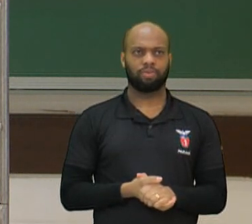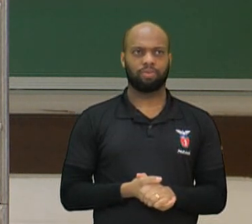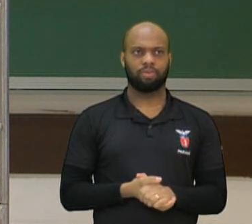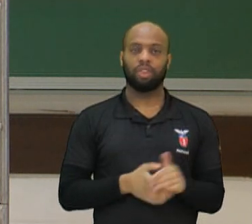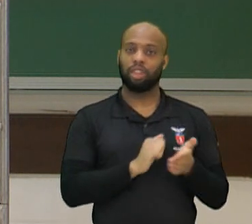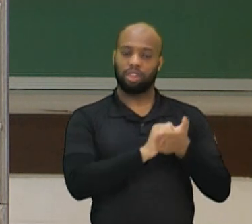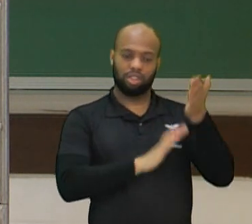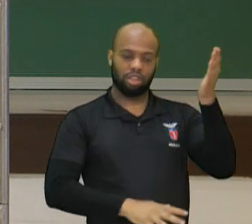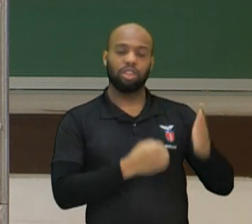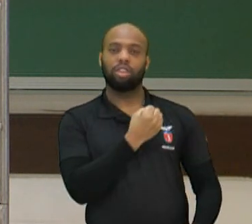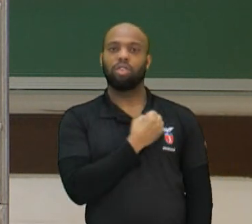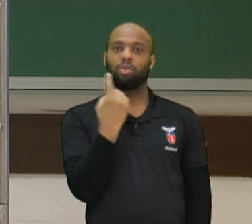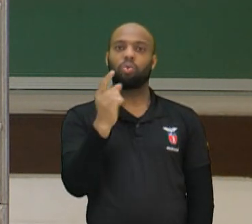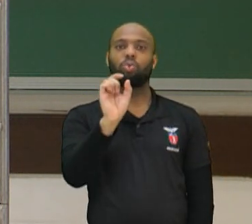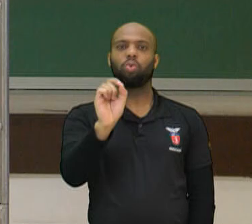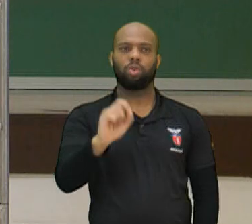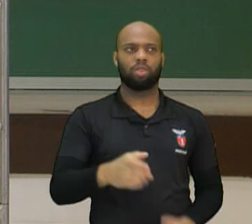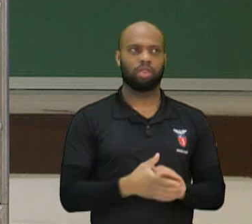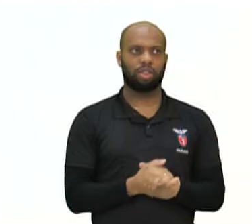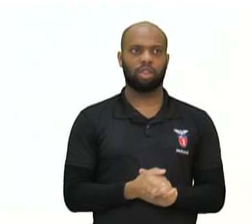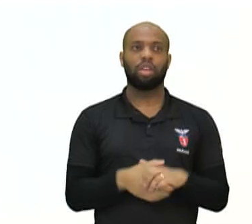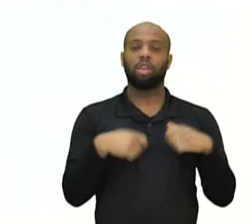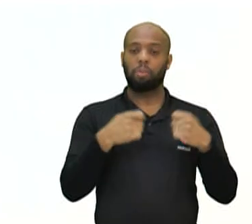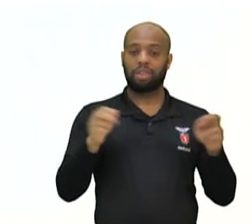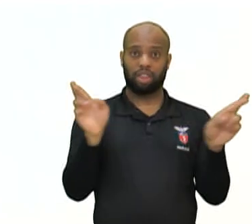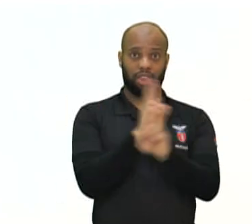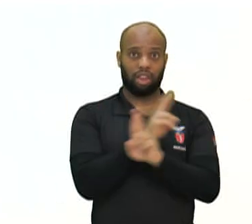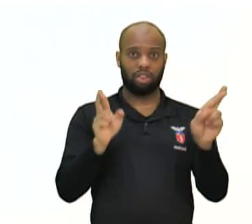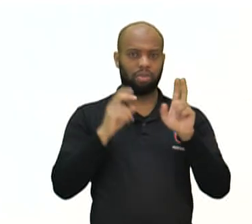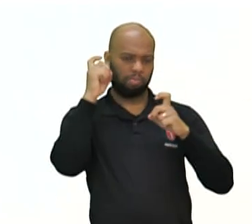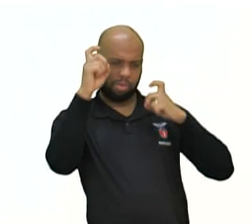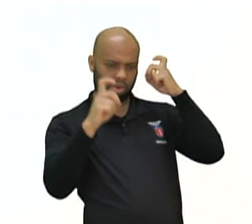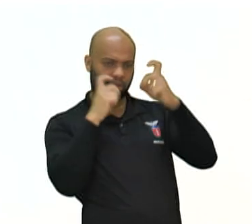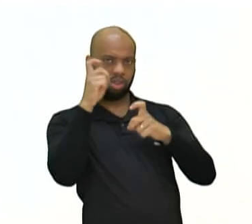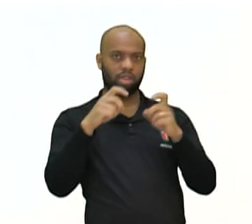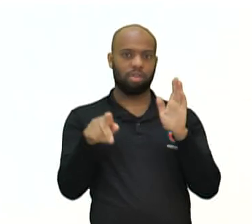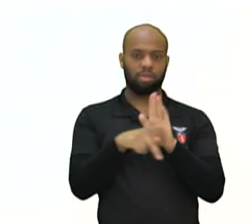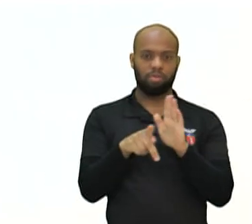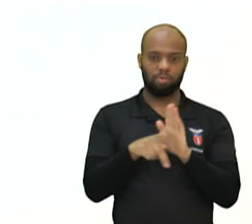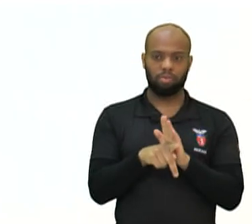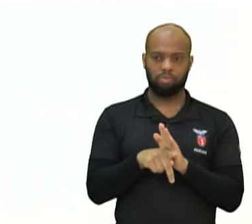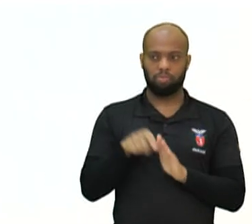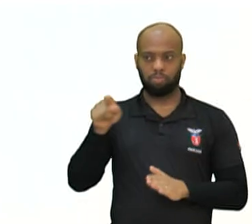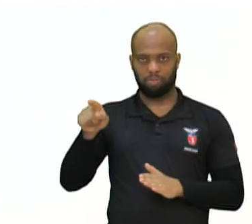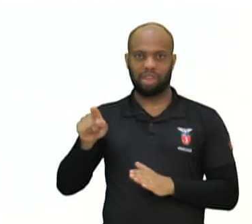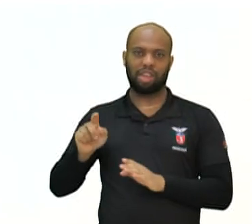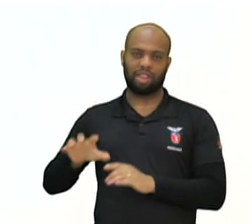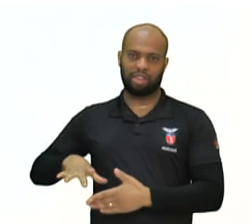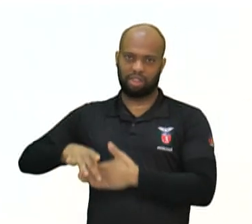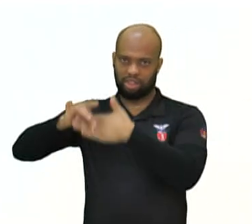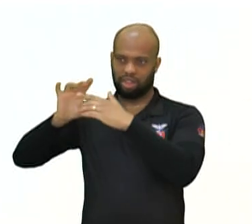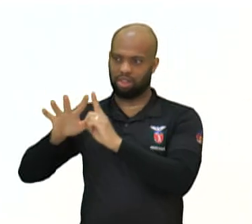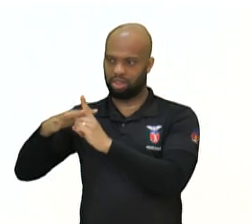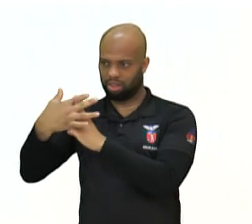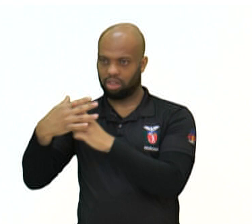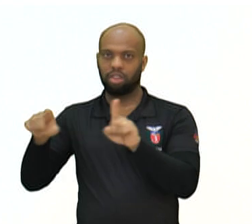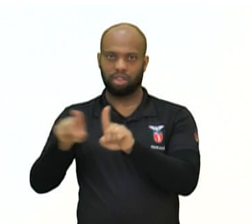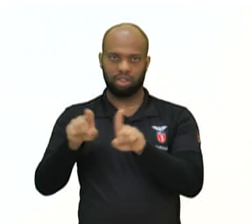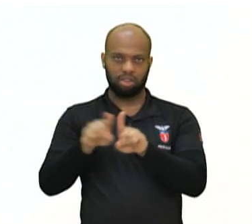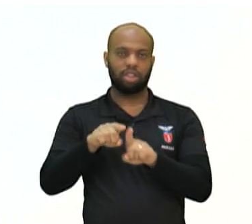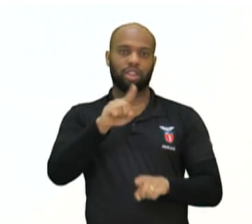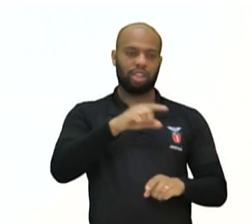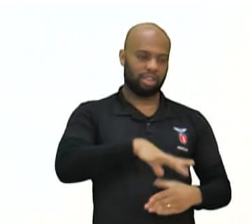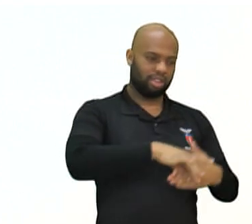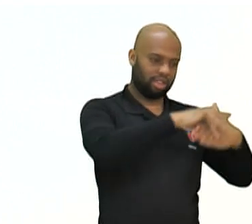A atividade 1 será relacionar as preocupações de Stalin e Winston Churchill com a criação